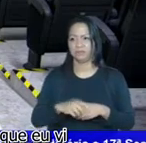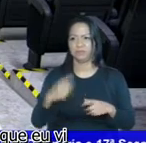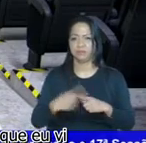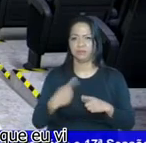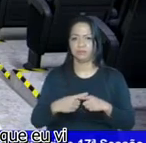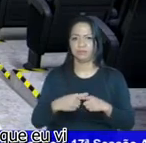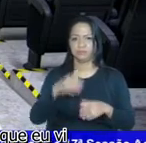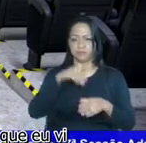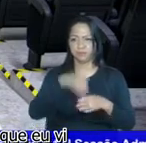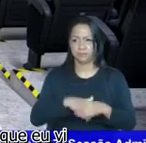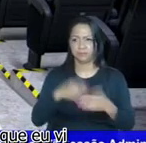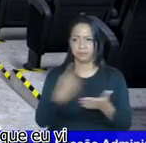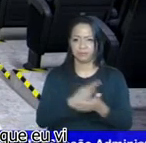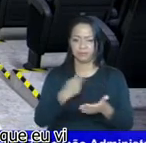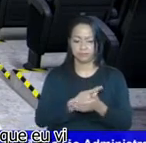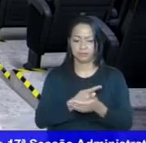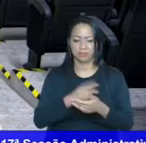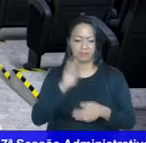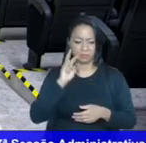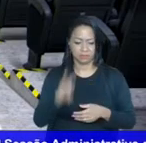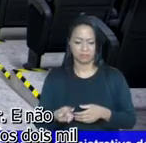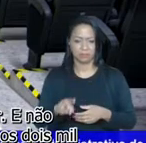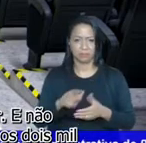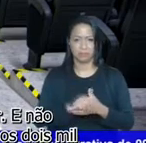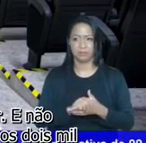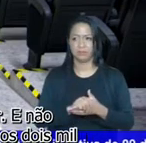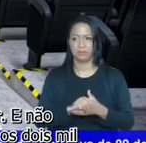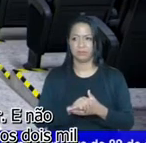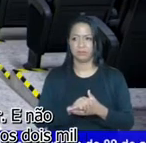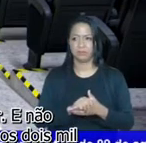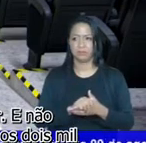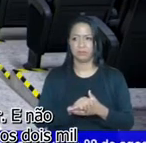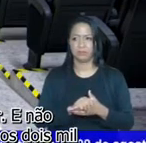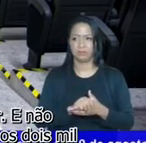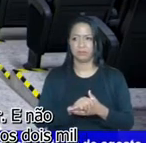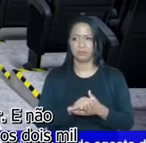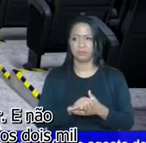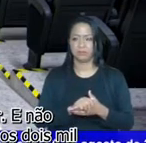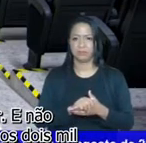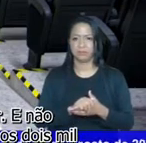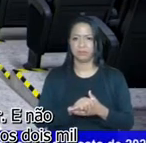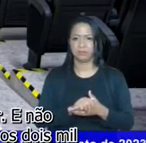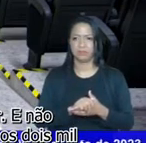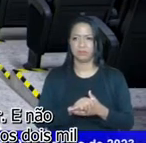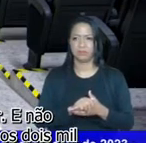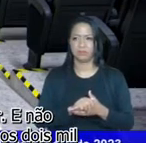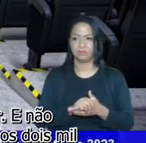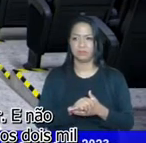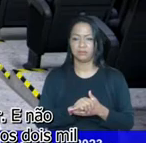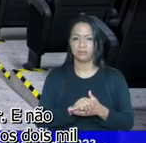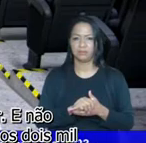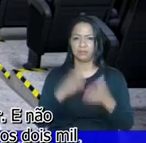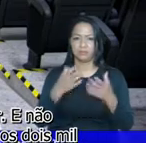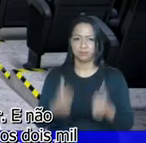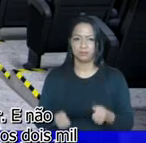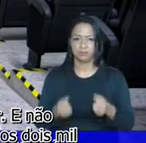pelo meu voto, a irregularidade que eu vi, ele não constatou. Então, em tese, eu teria que aprovar,